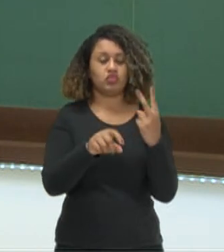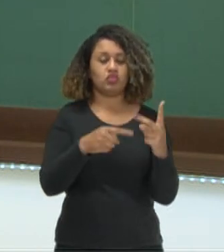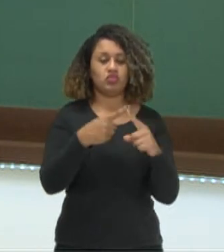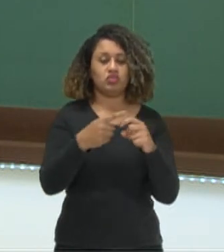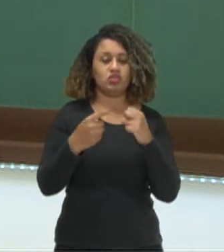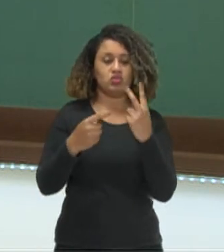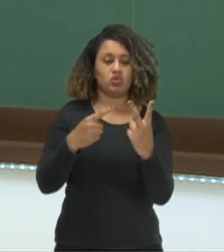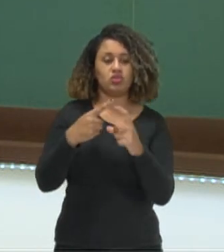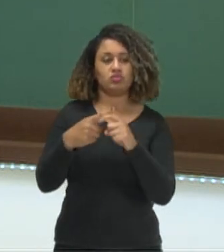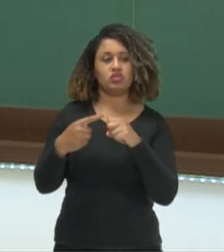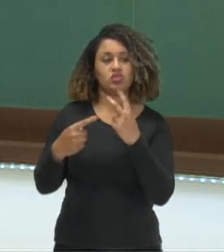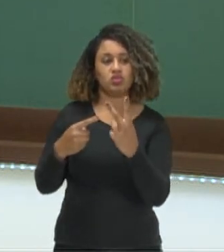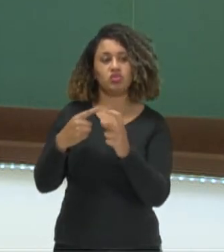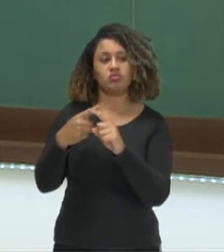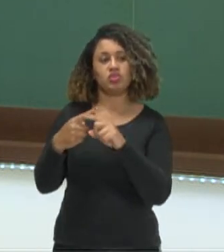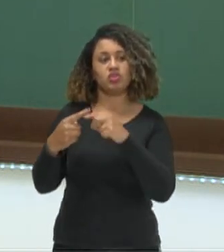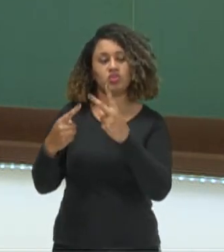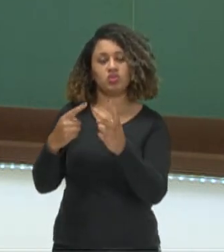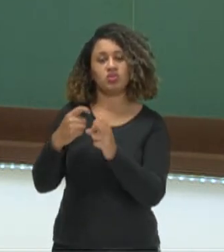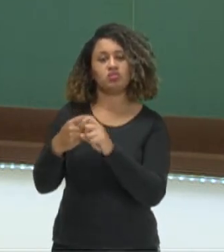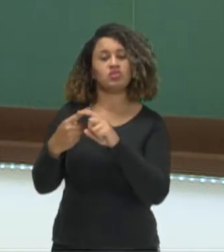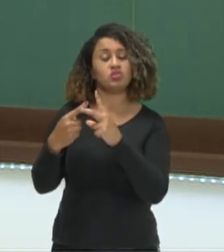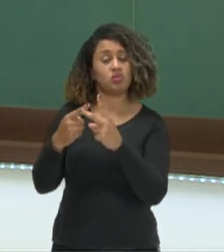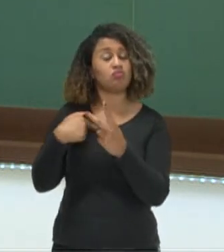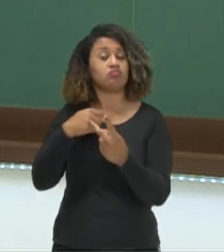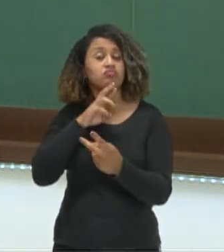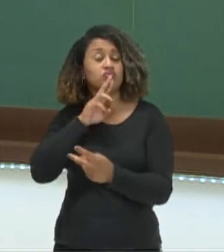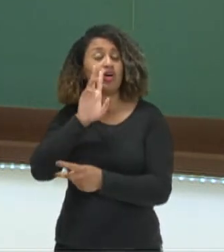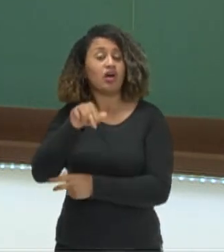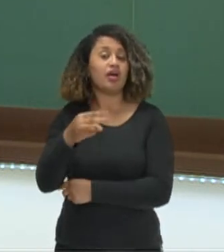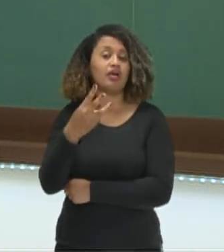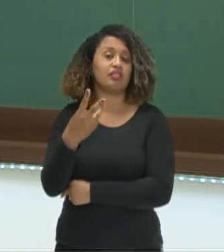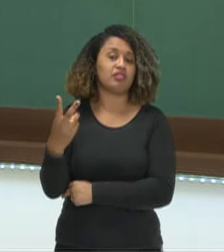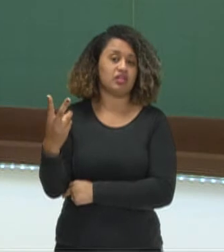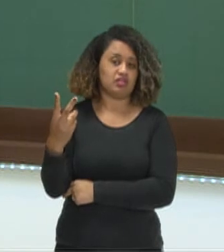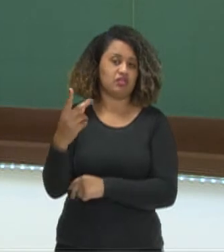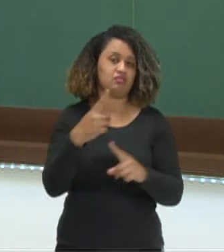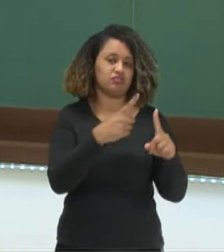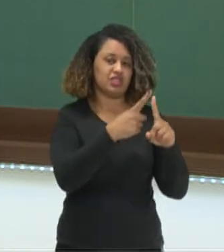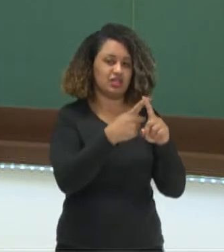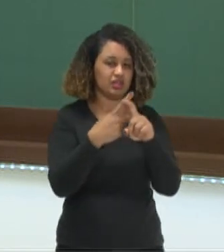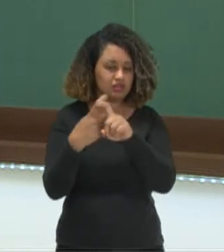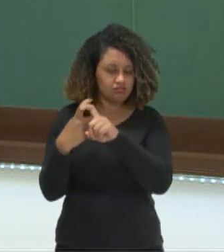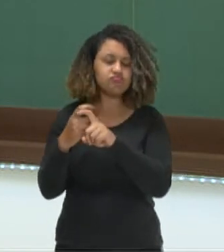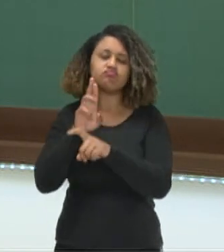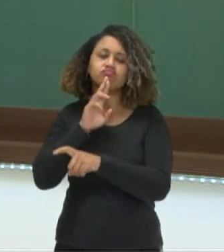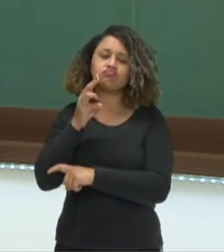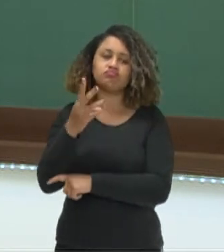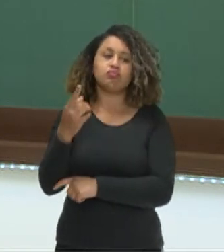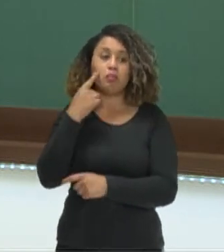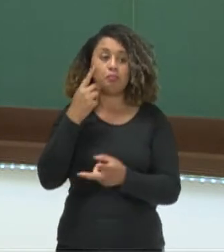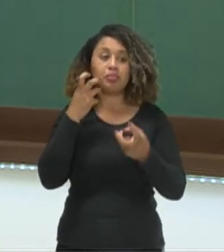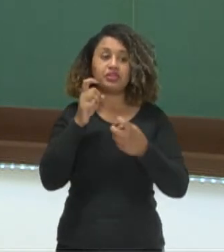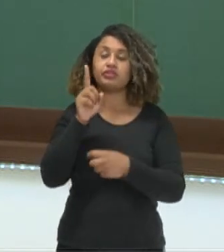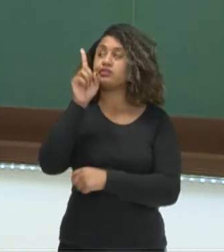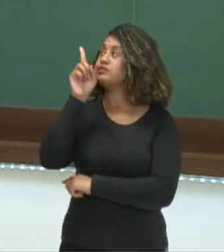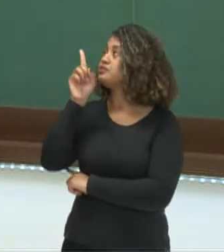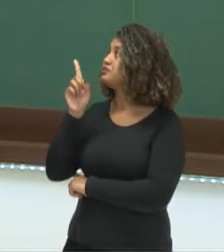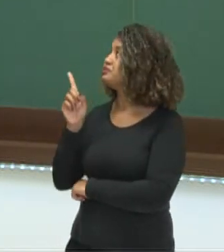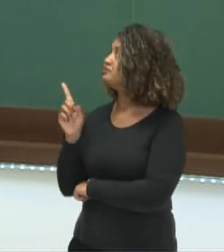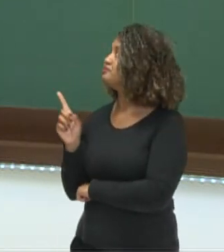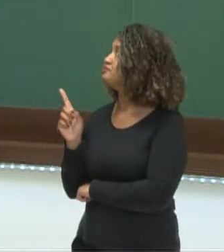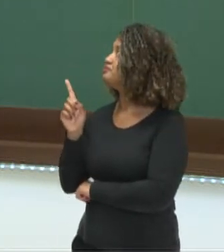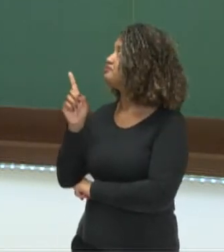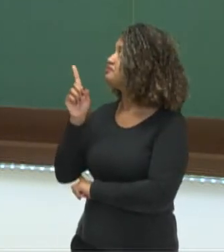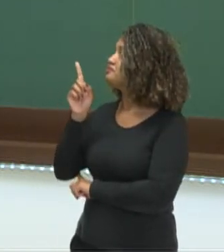2 vezes 2 vezes 2 vezes 2, 5 vezes. E se você fizer a multiplicação, você vai chegar num